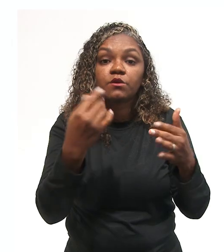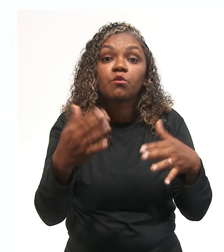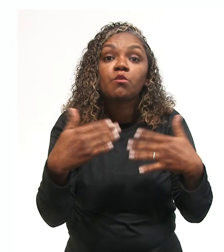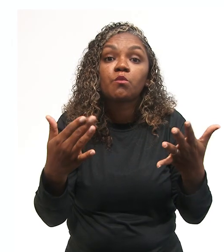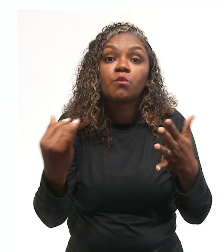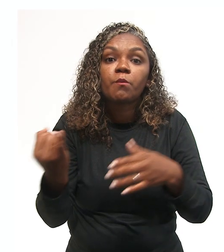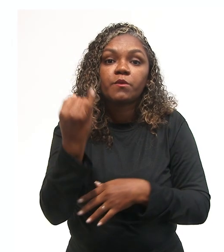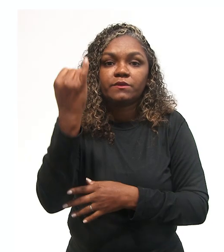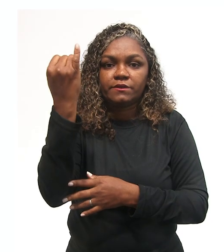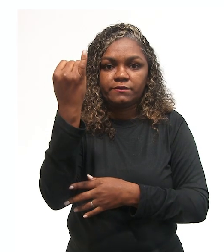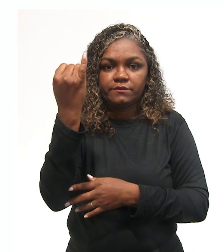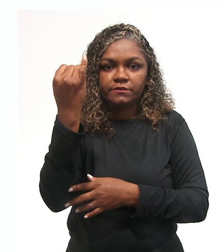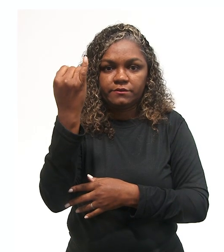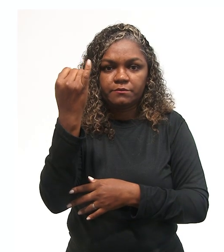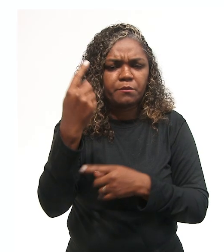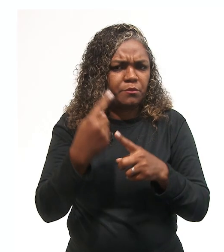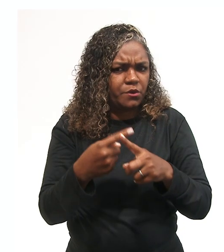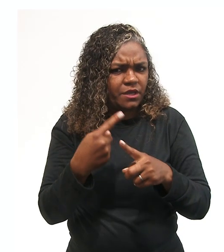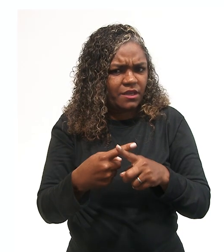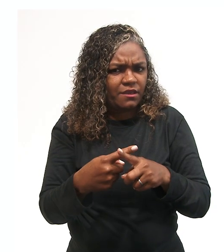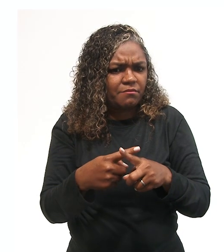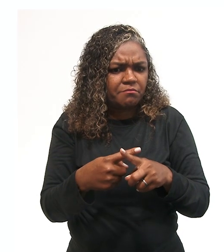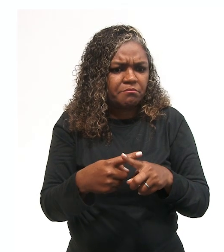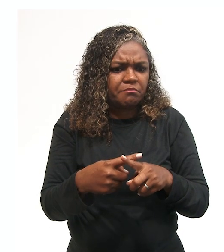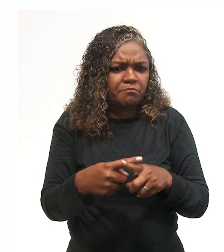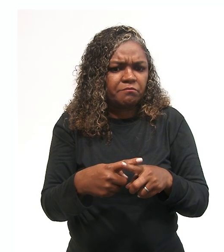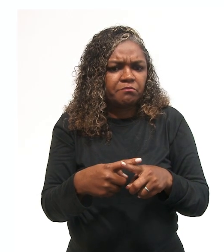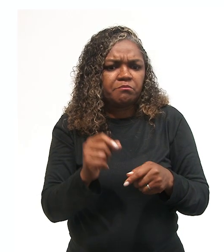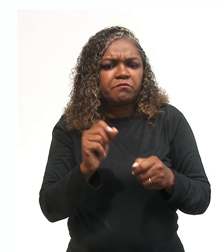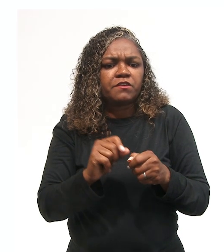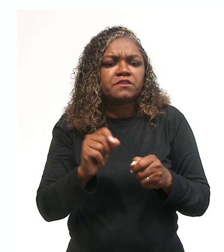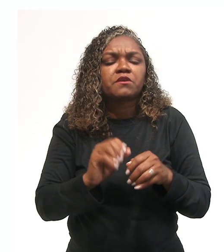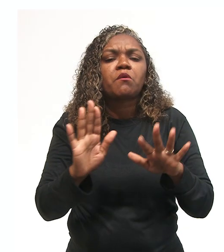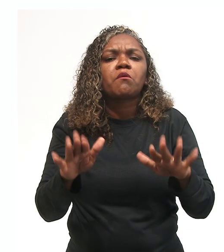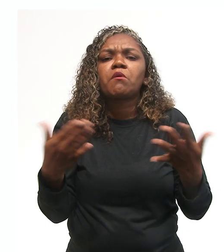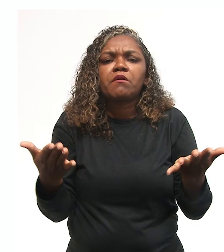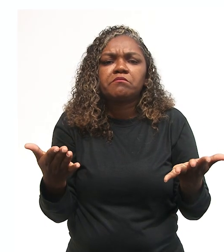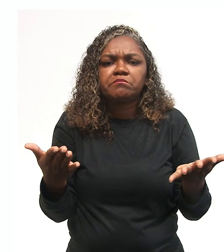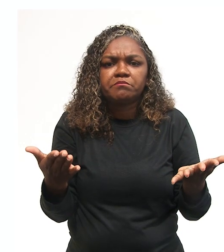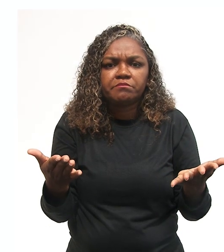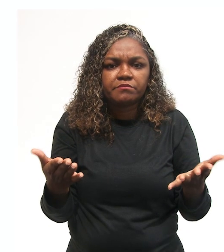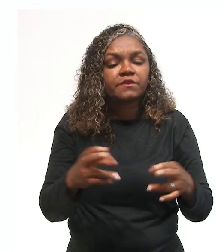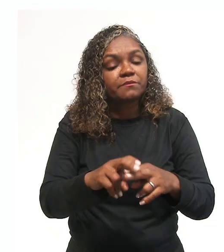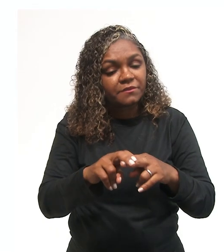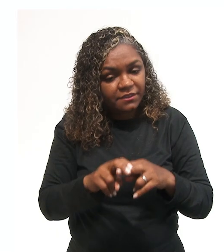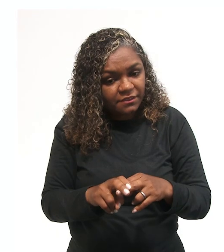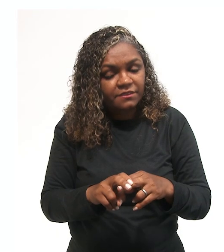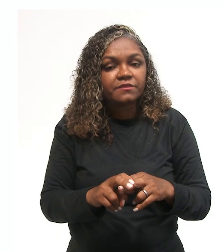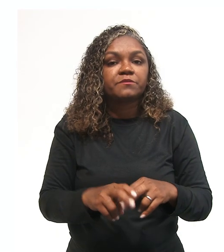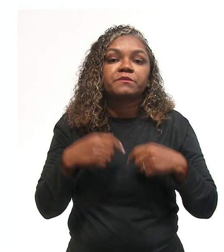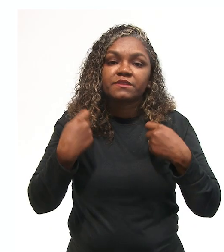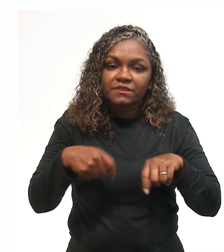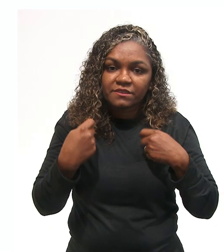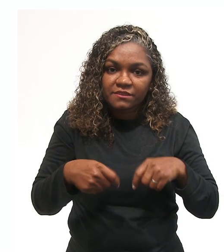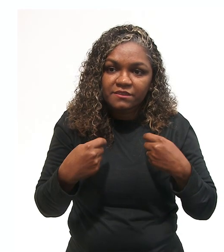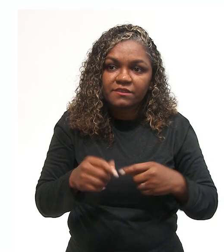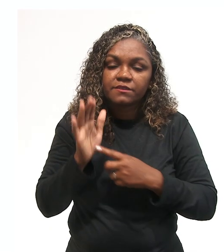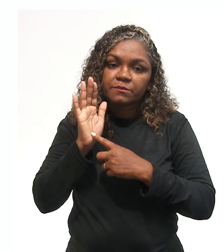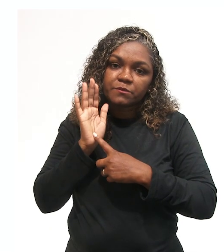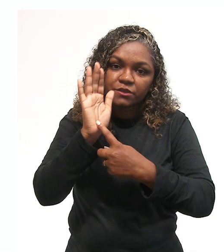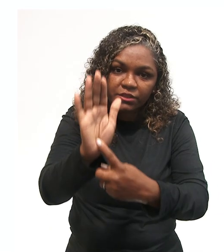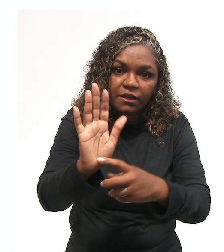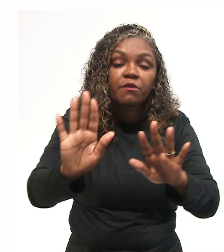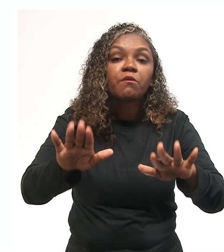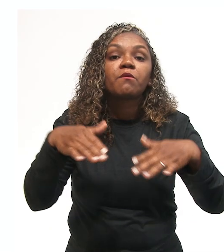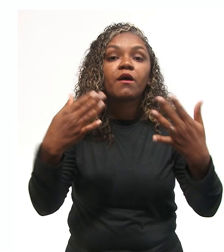né, para que eu preciso pesquisar isso, né? Qual que é a importância disso, tá? Então é necessário apontar a